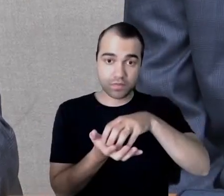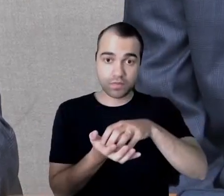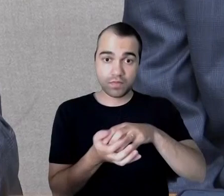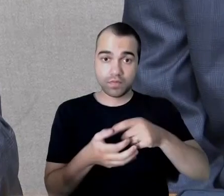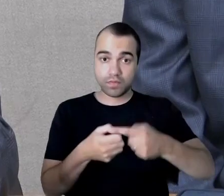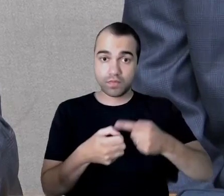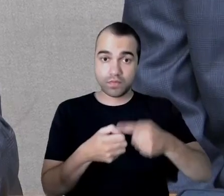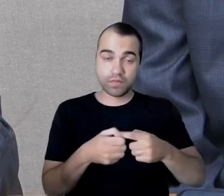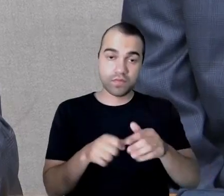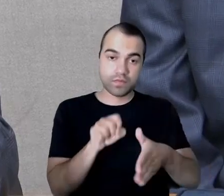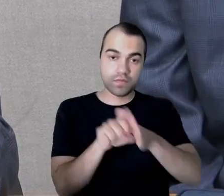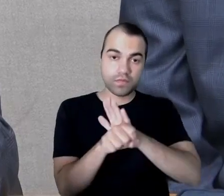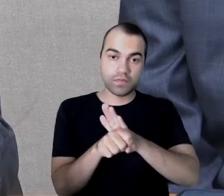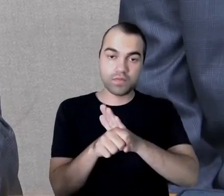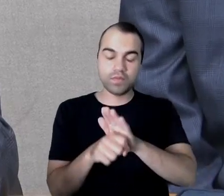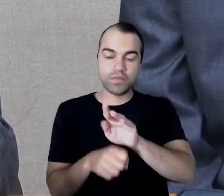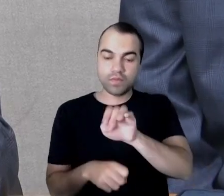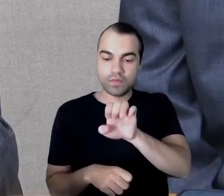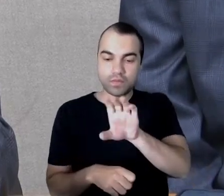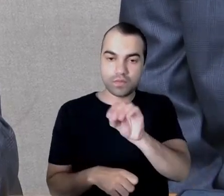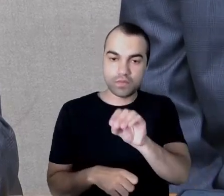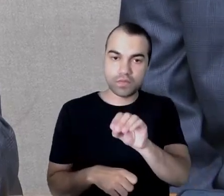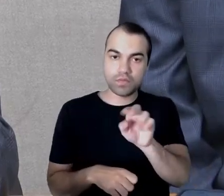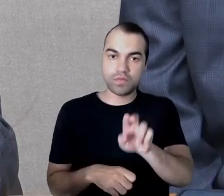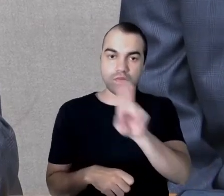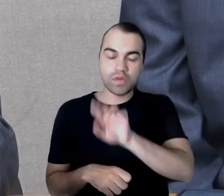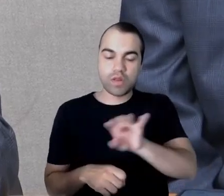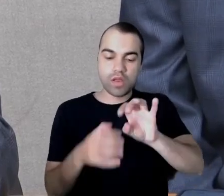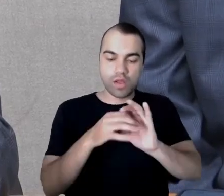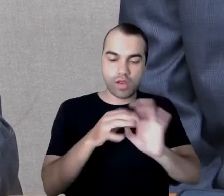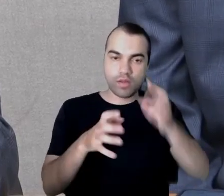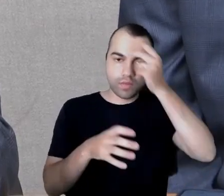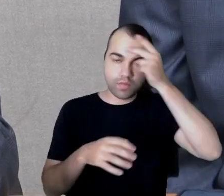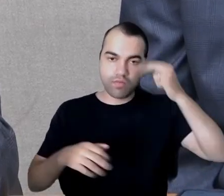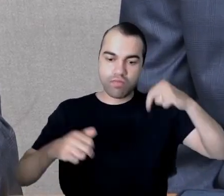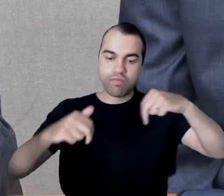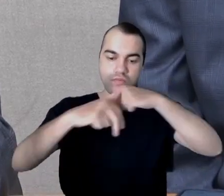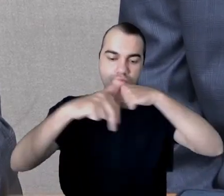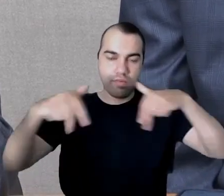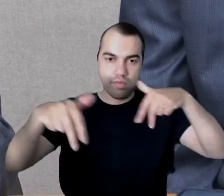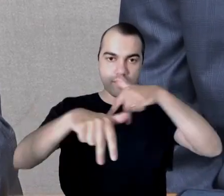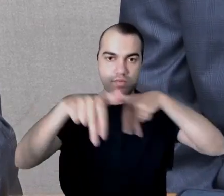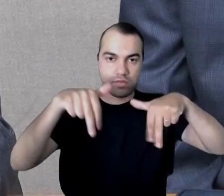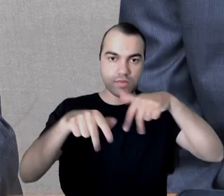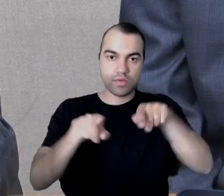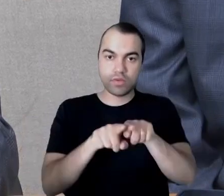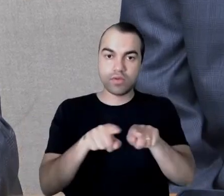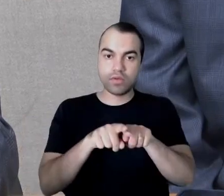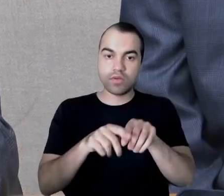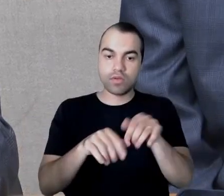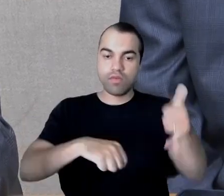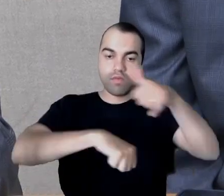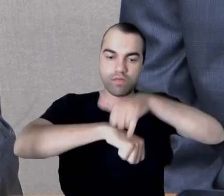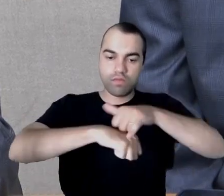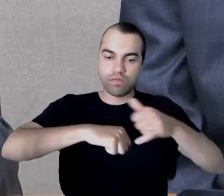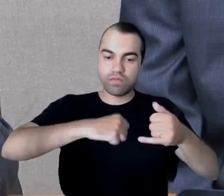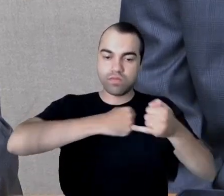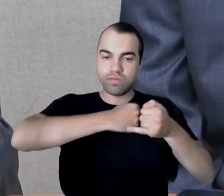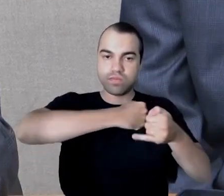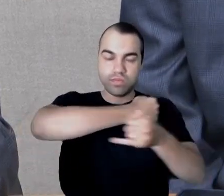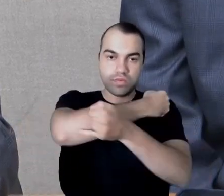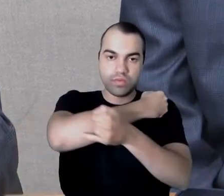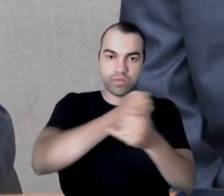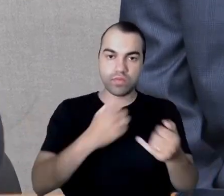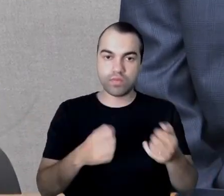projetados para permitir a livre circulação de pedestres além da instalação de redes de infraestrutura mas que ao longo dos anos muitos